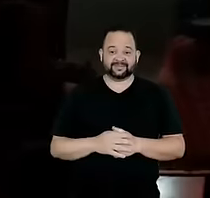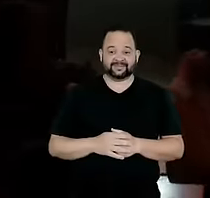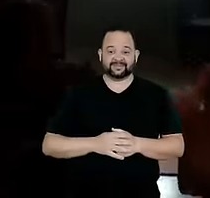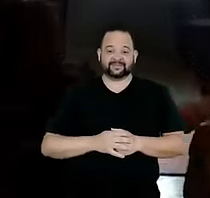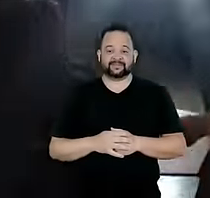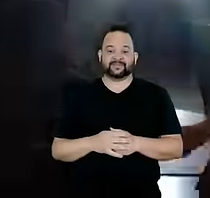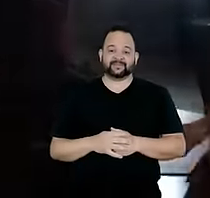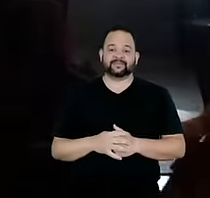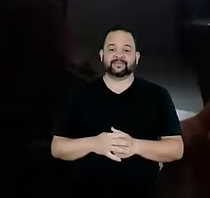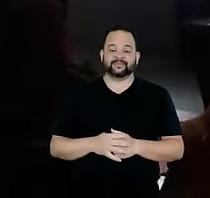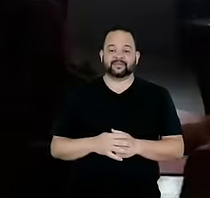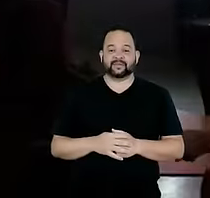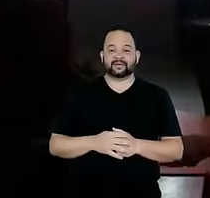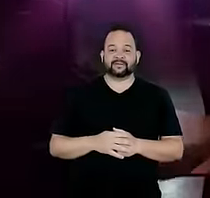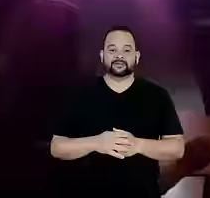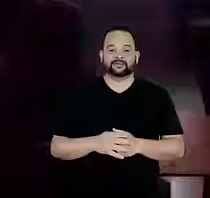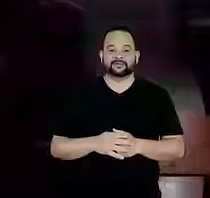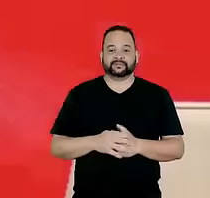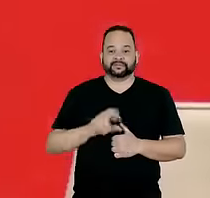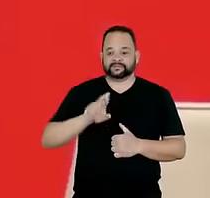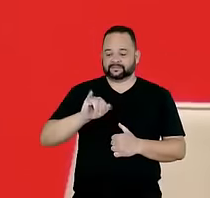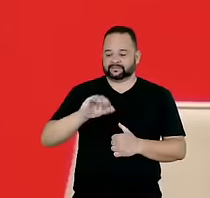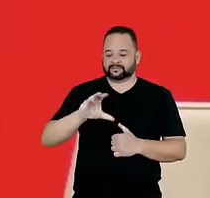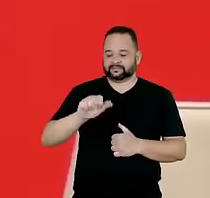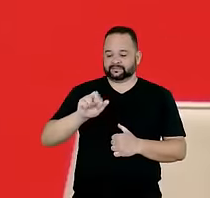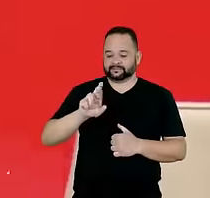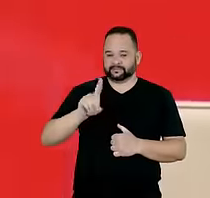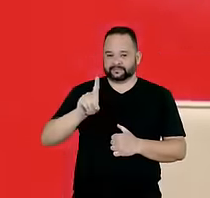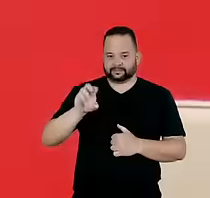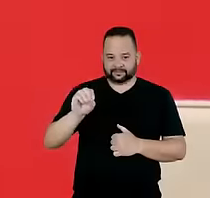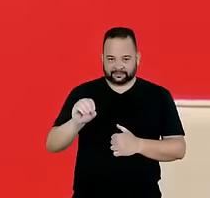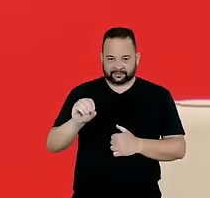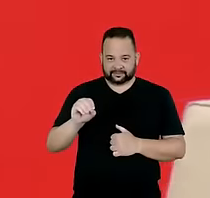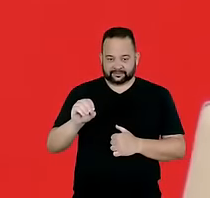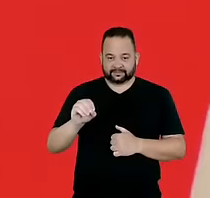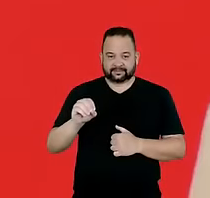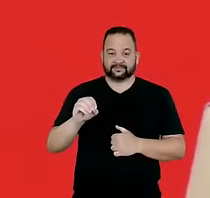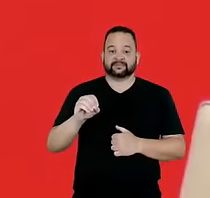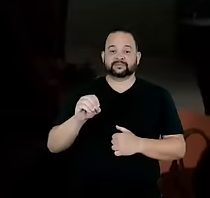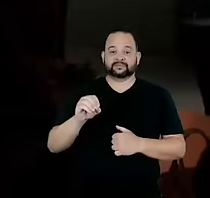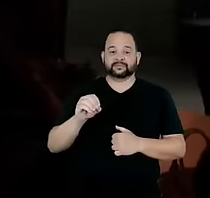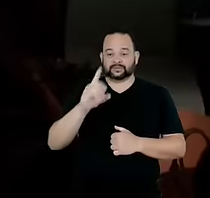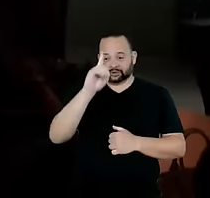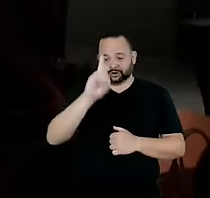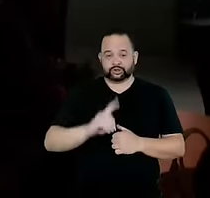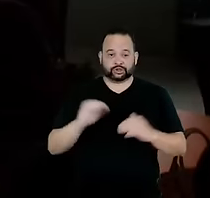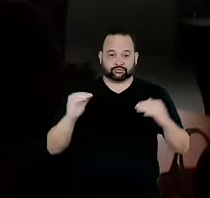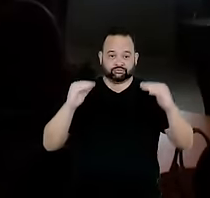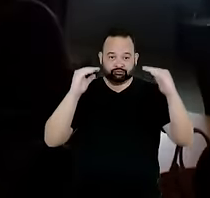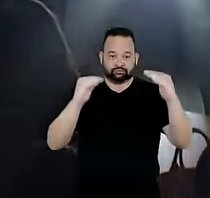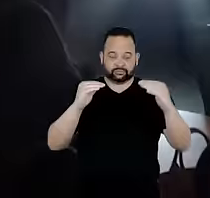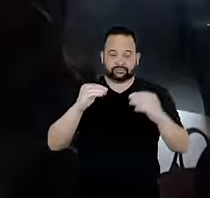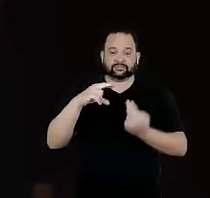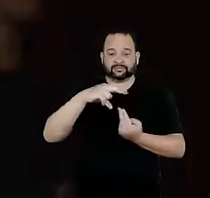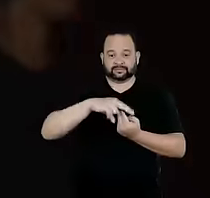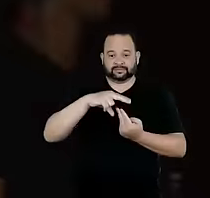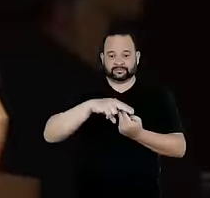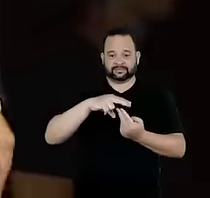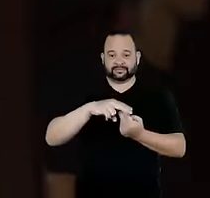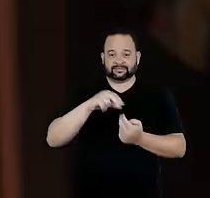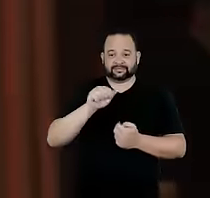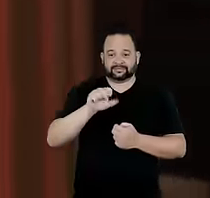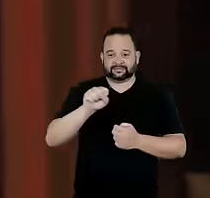dia Ricardo Eleutério CEO Bradesco asset Management seja bem-vindo